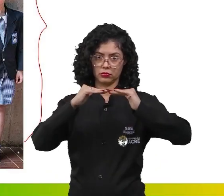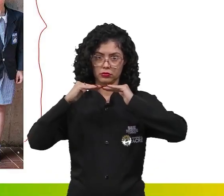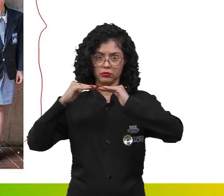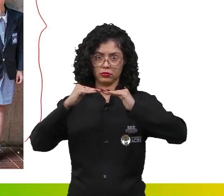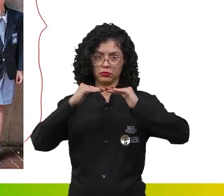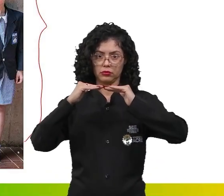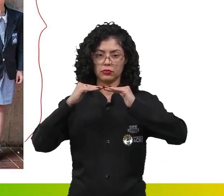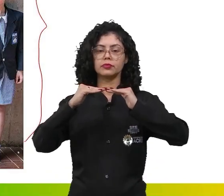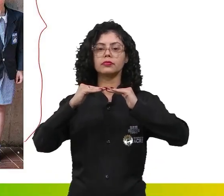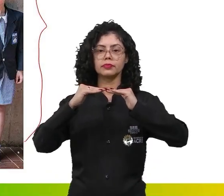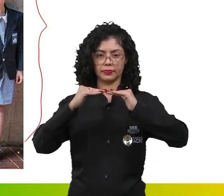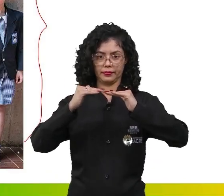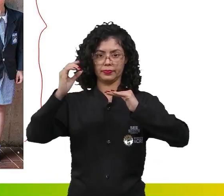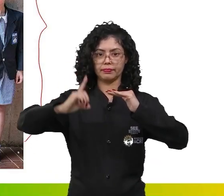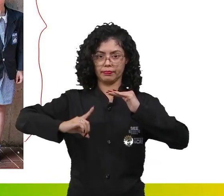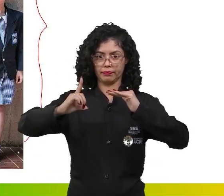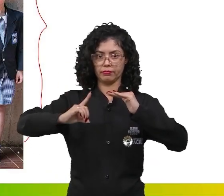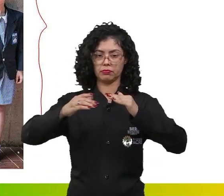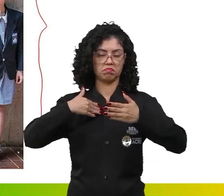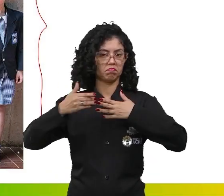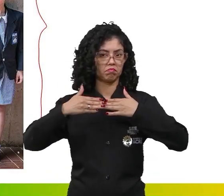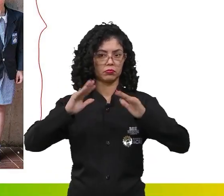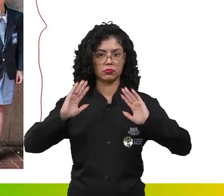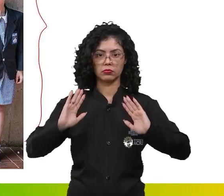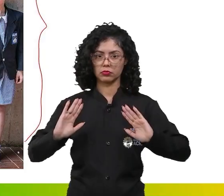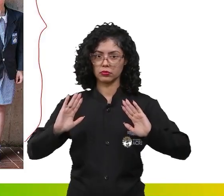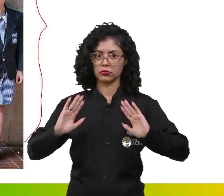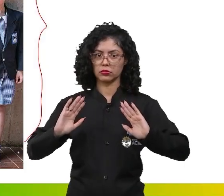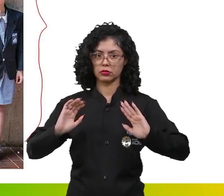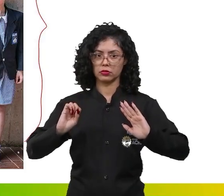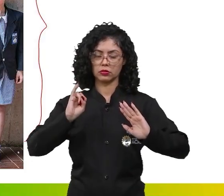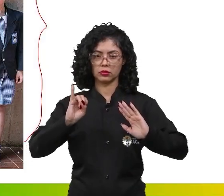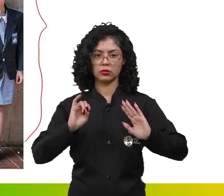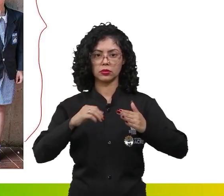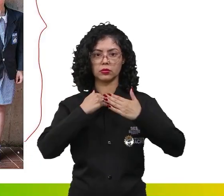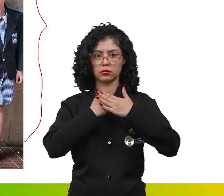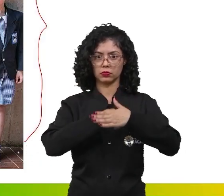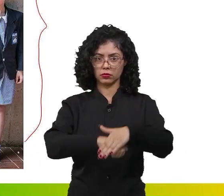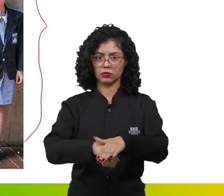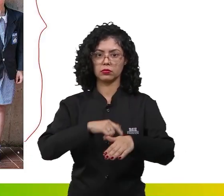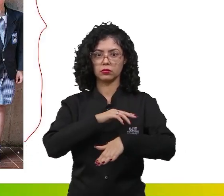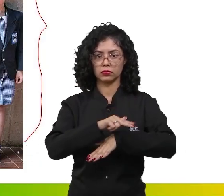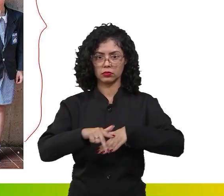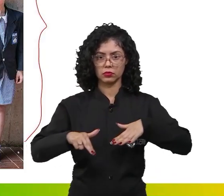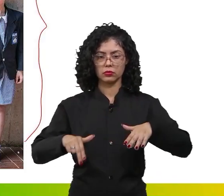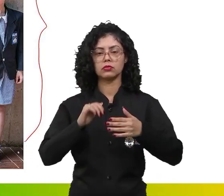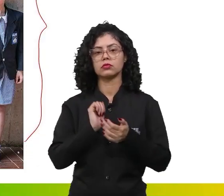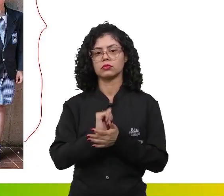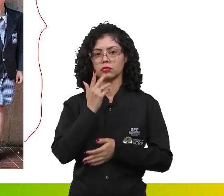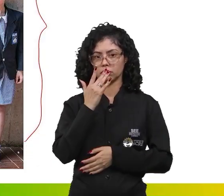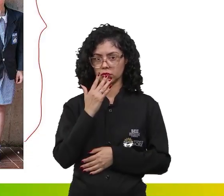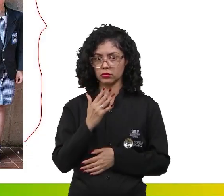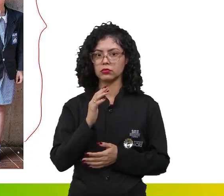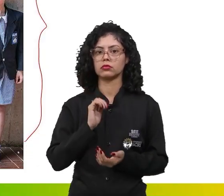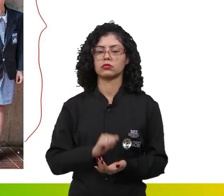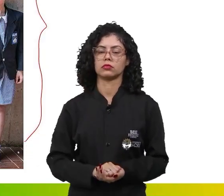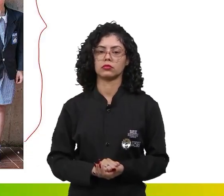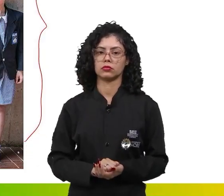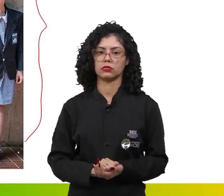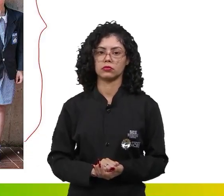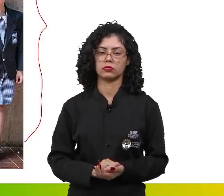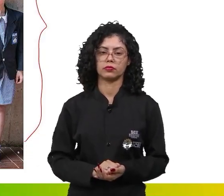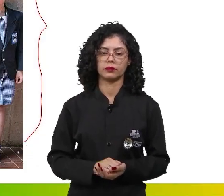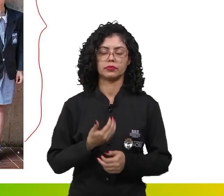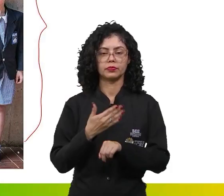igualdade de direitos, independentemente de raça, de cor, de religião,